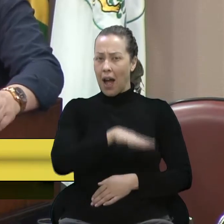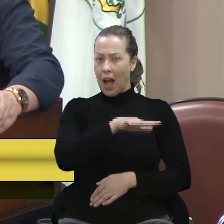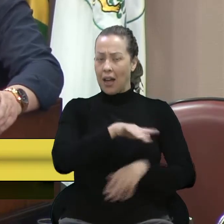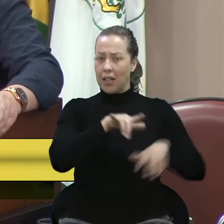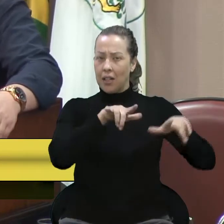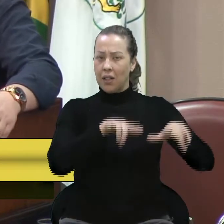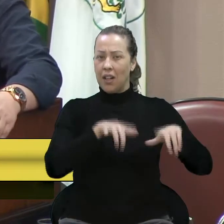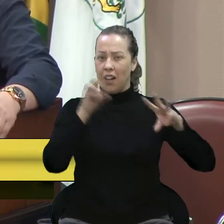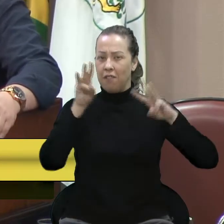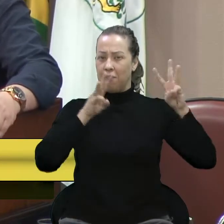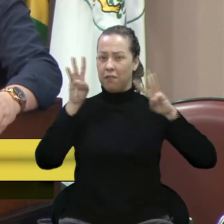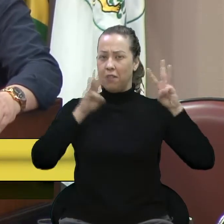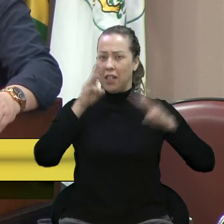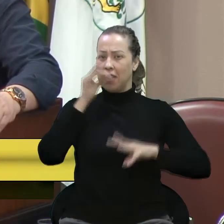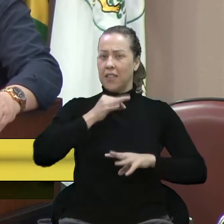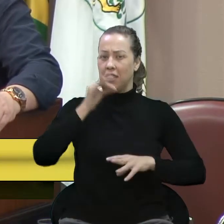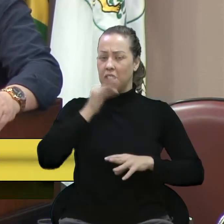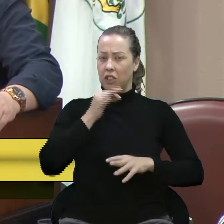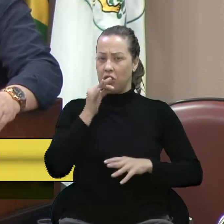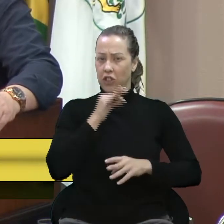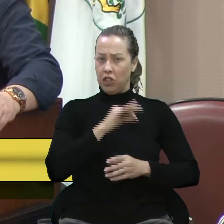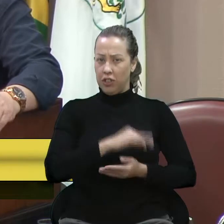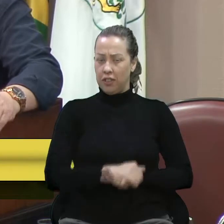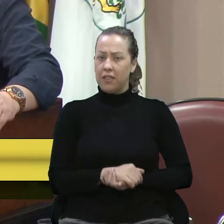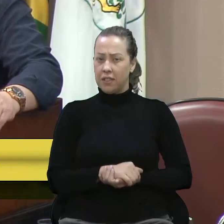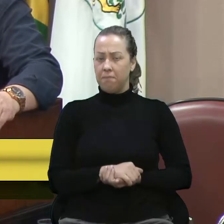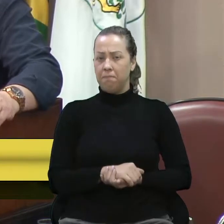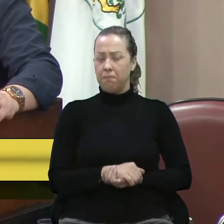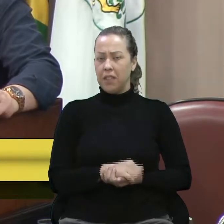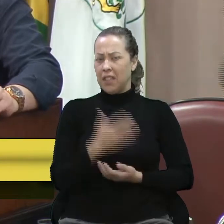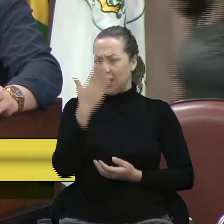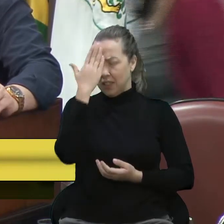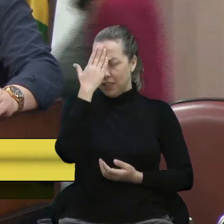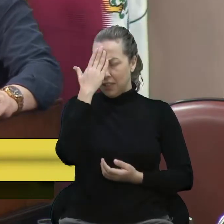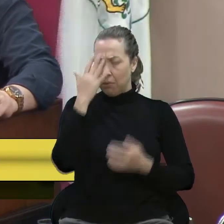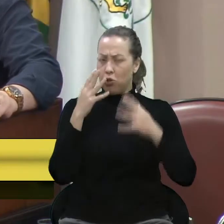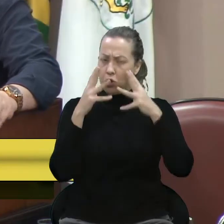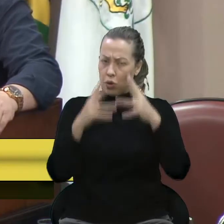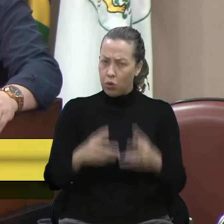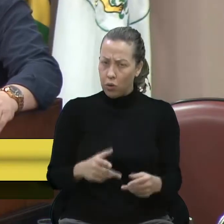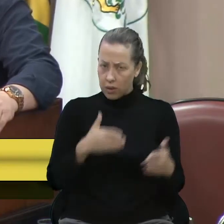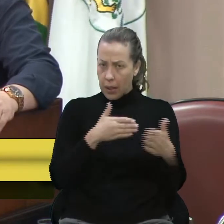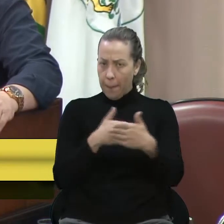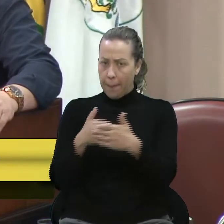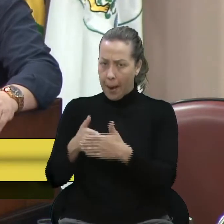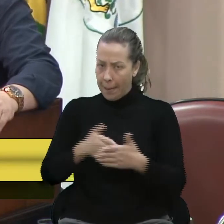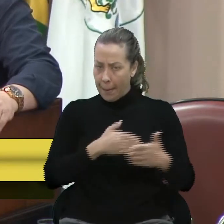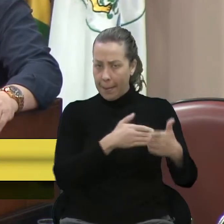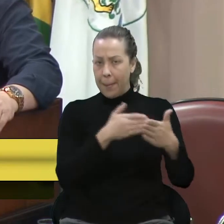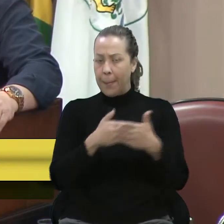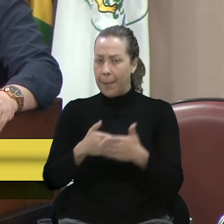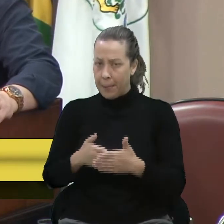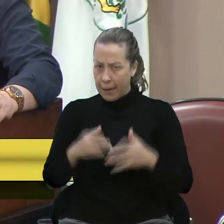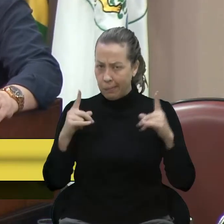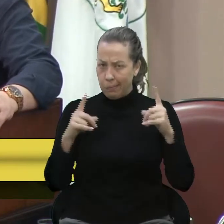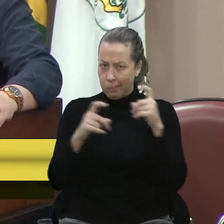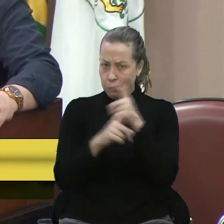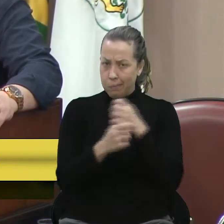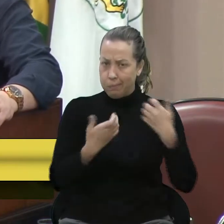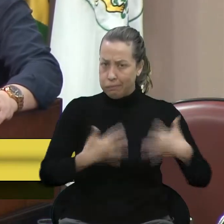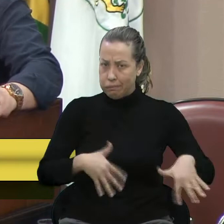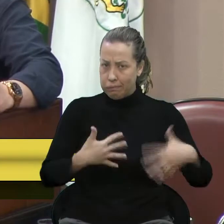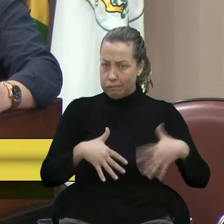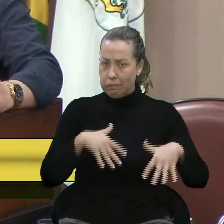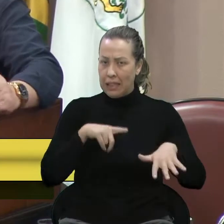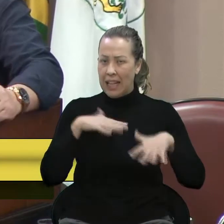das vans de Caxias do Sul, né, e aí a gente sabe de todas as dificuldades que estamos pontuando a questão do trânsito